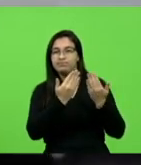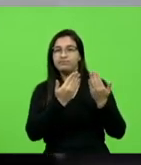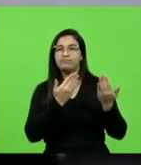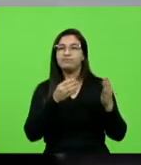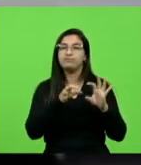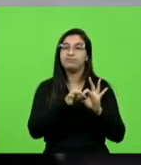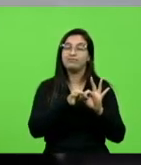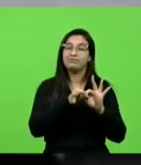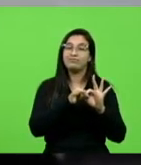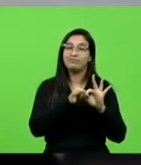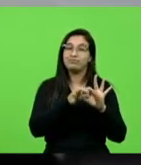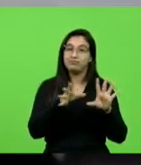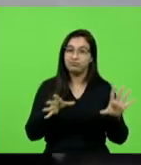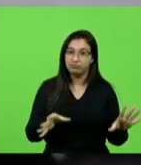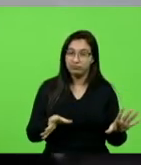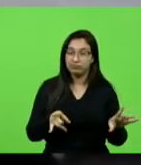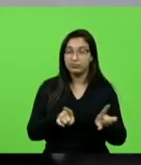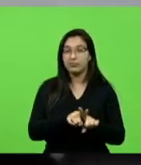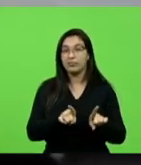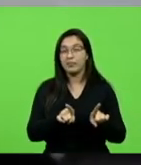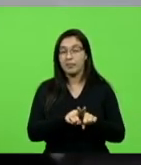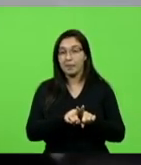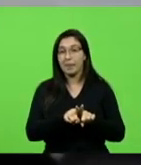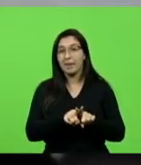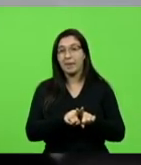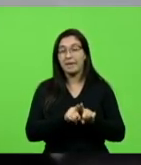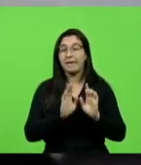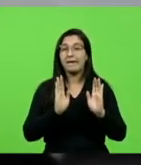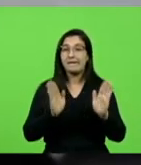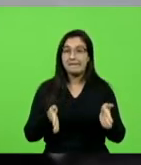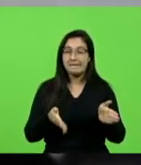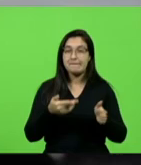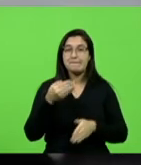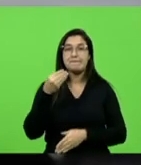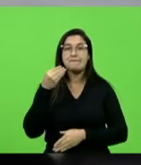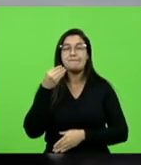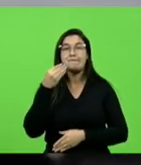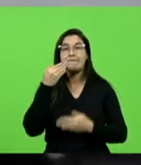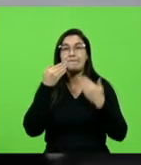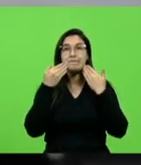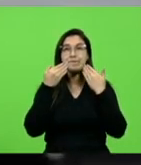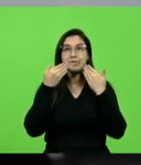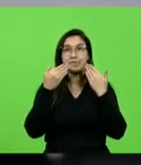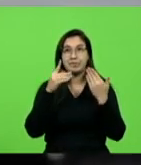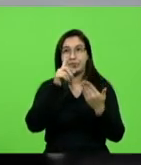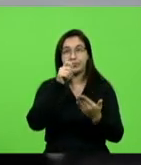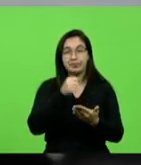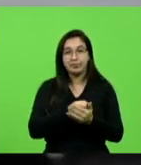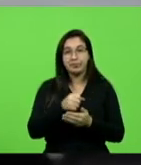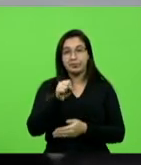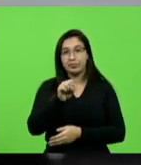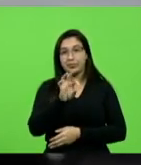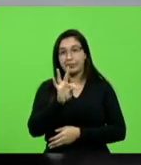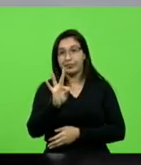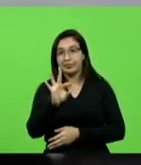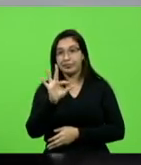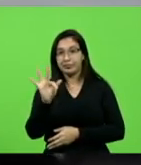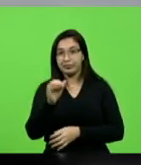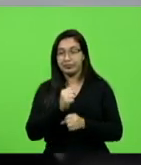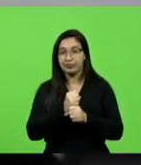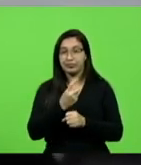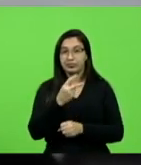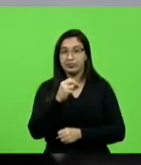legalização, conforme já demonstrou necessária a decisão proferida pelo Supremo Tribunal Federal em